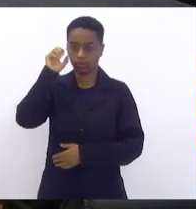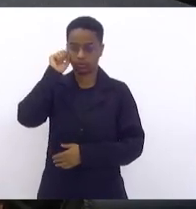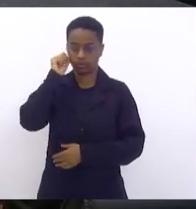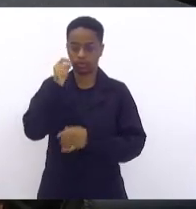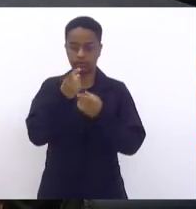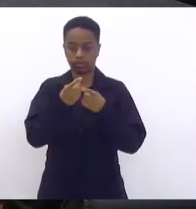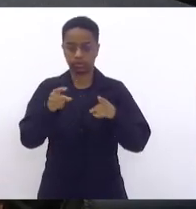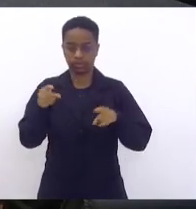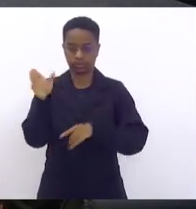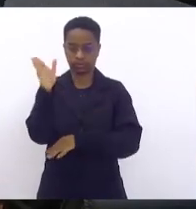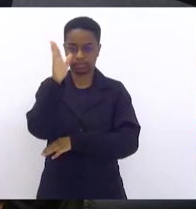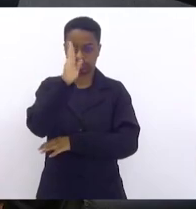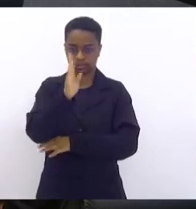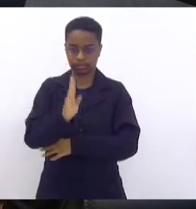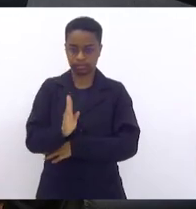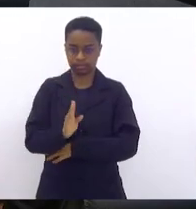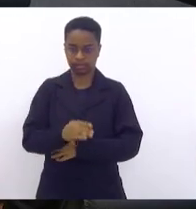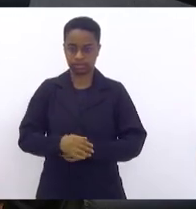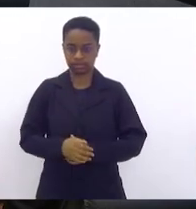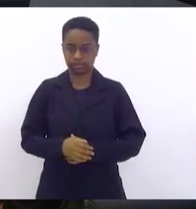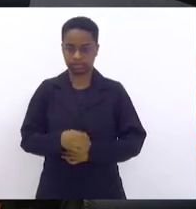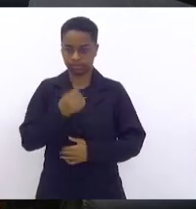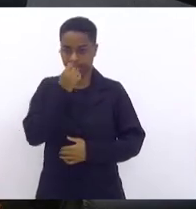nacional da República